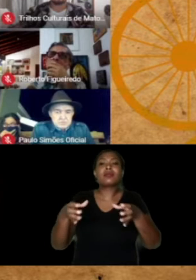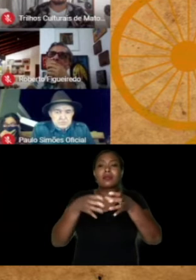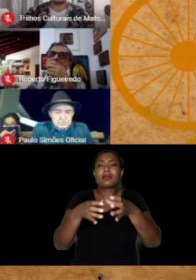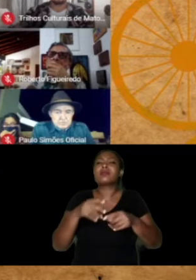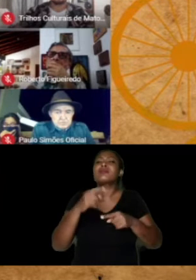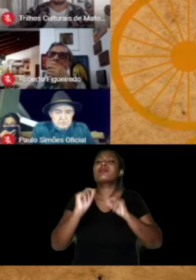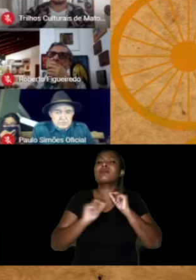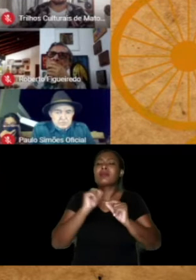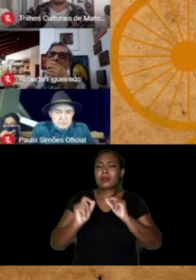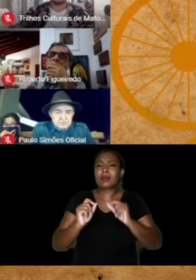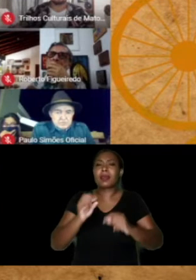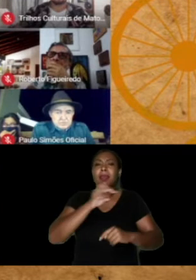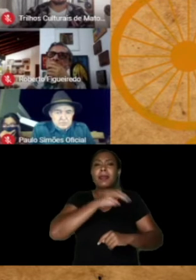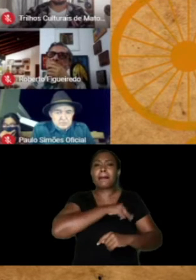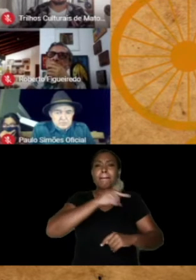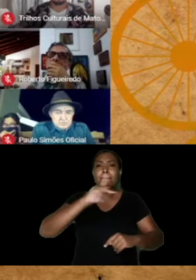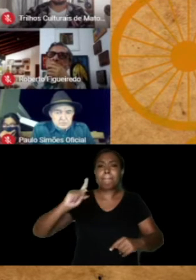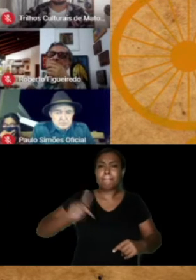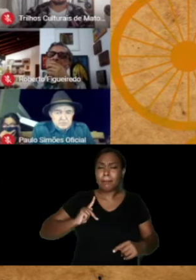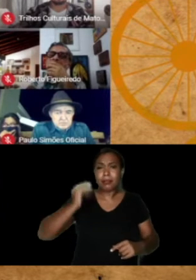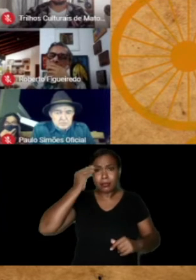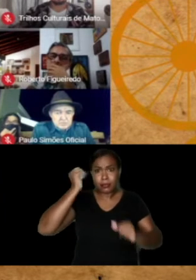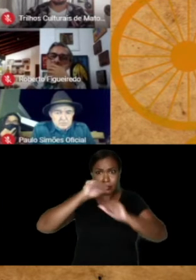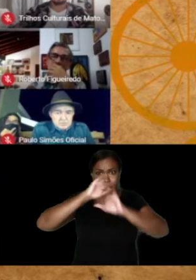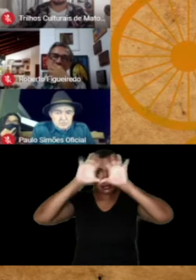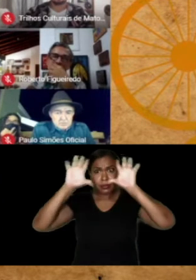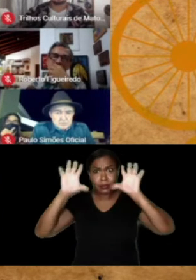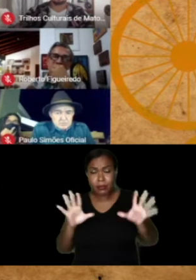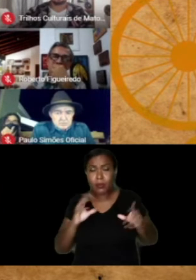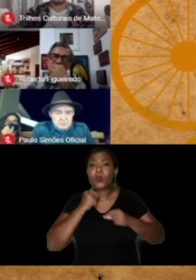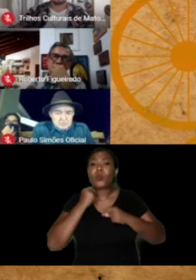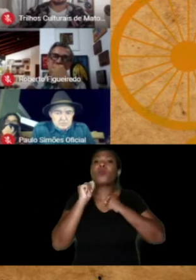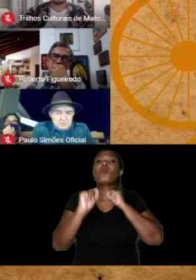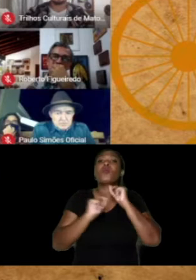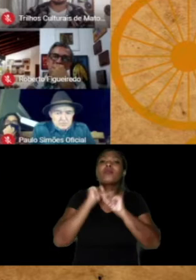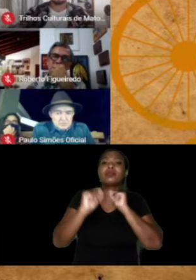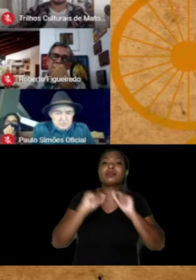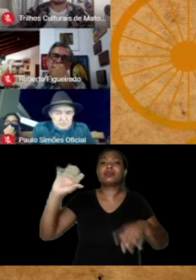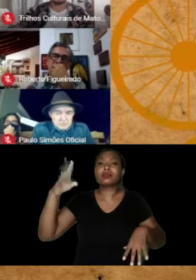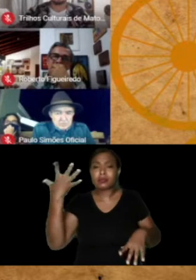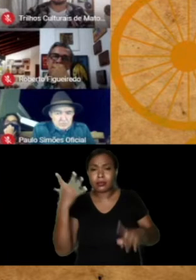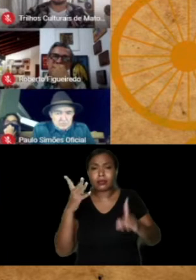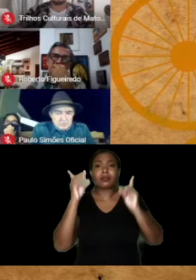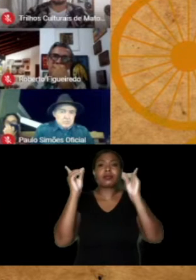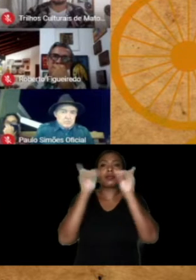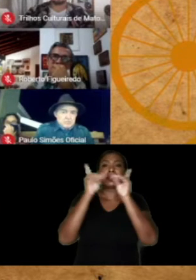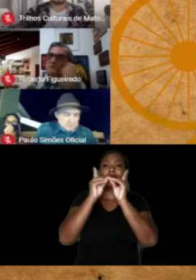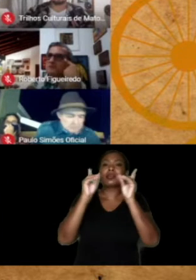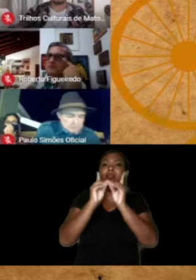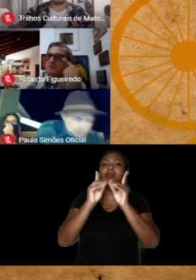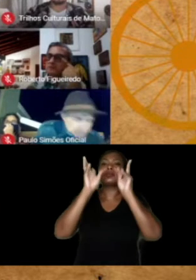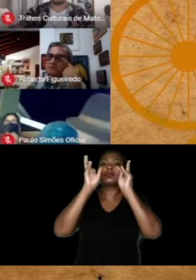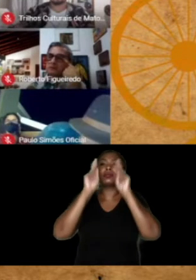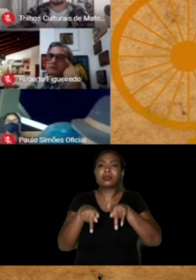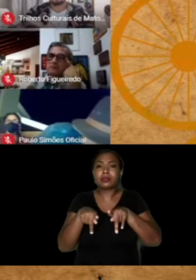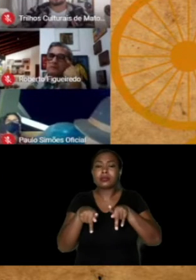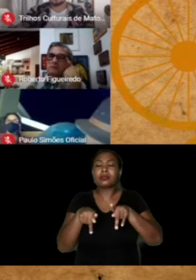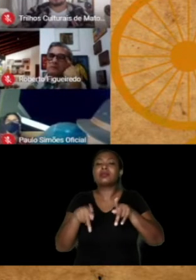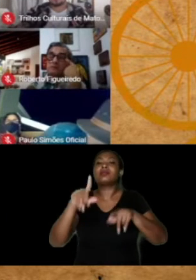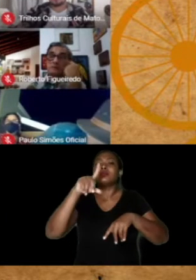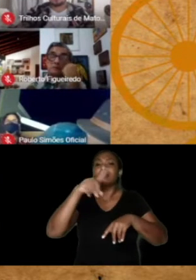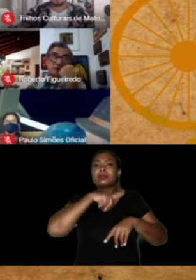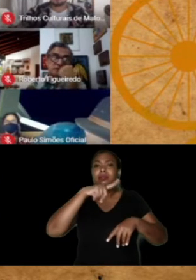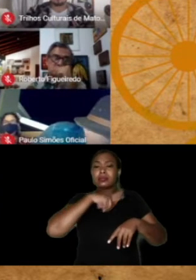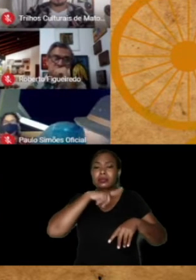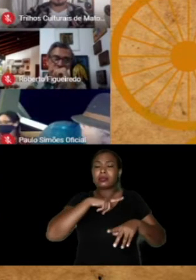está entendendo como funciona essa dinâmica dessa população e fazer essa